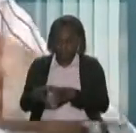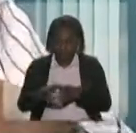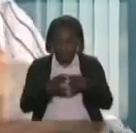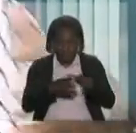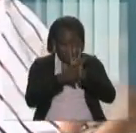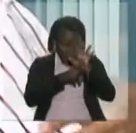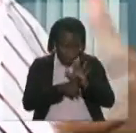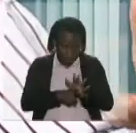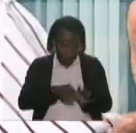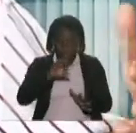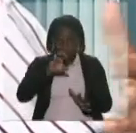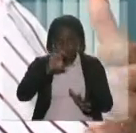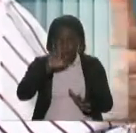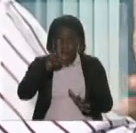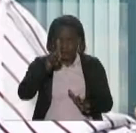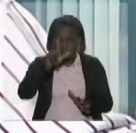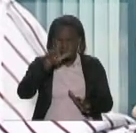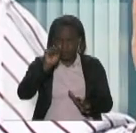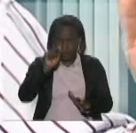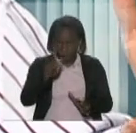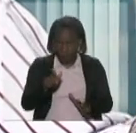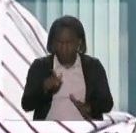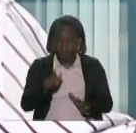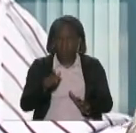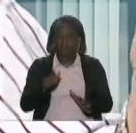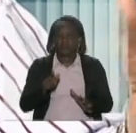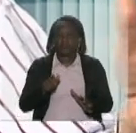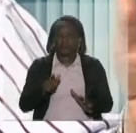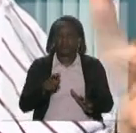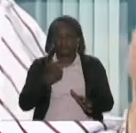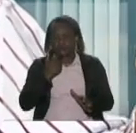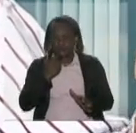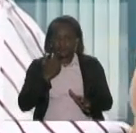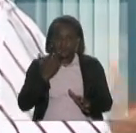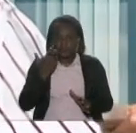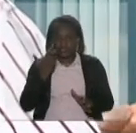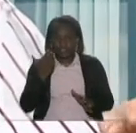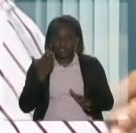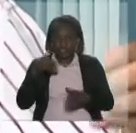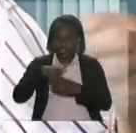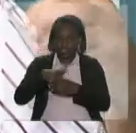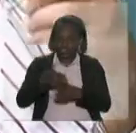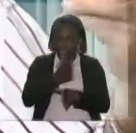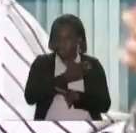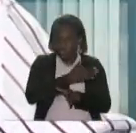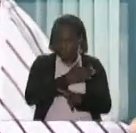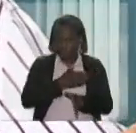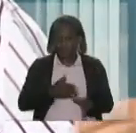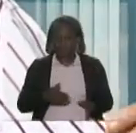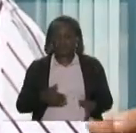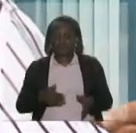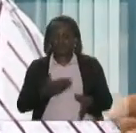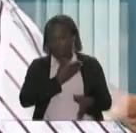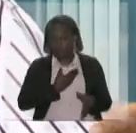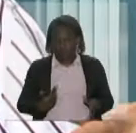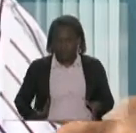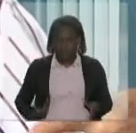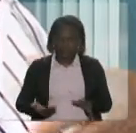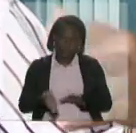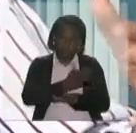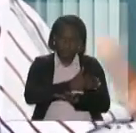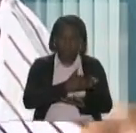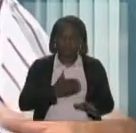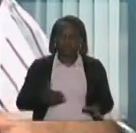analisou na seplag acampar perto da um pouco antes da eleição de governador